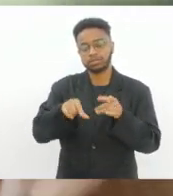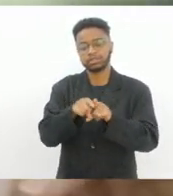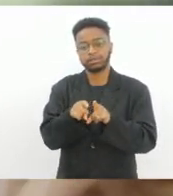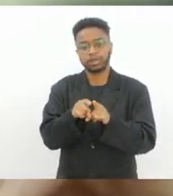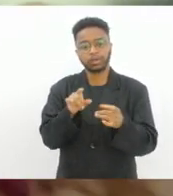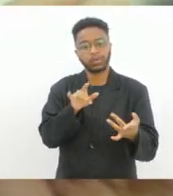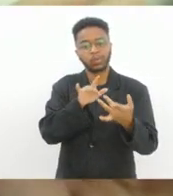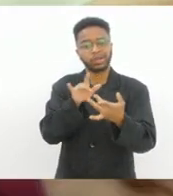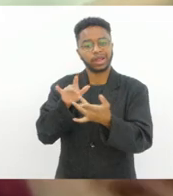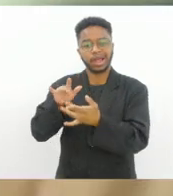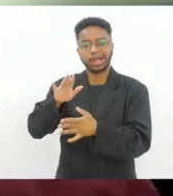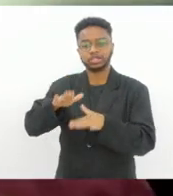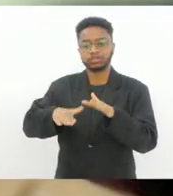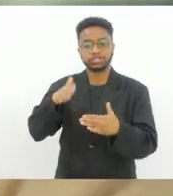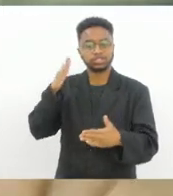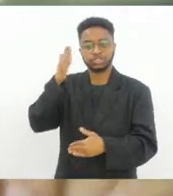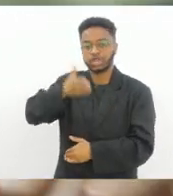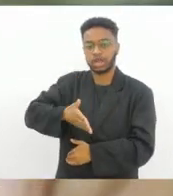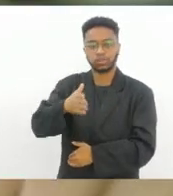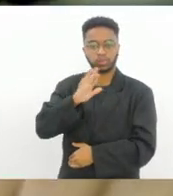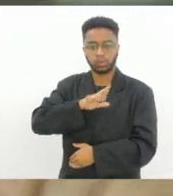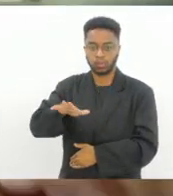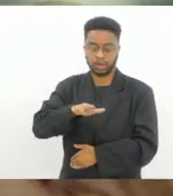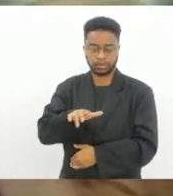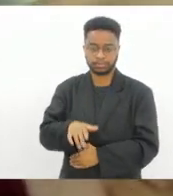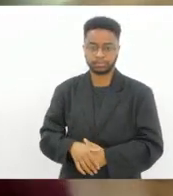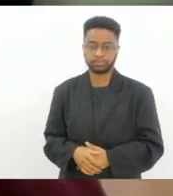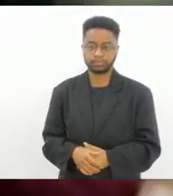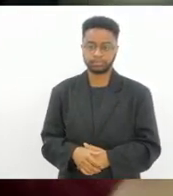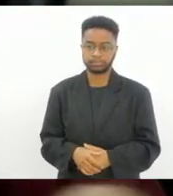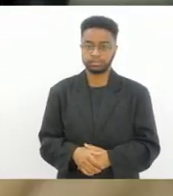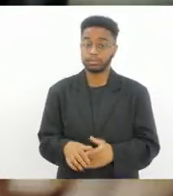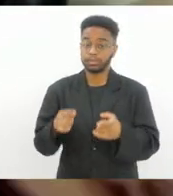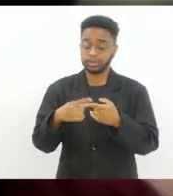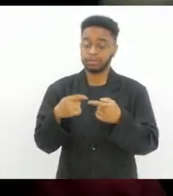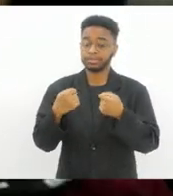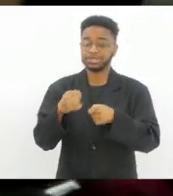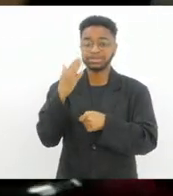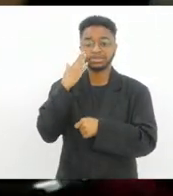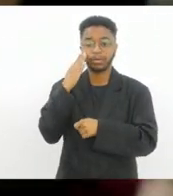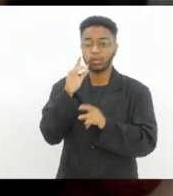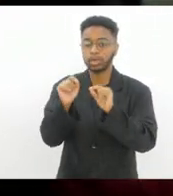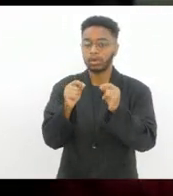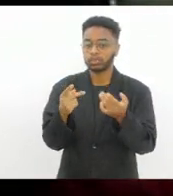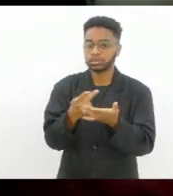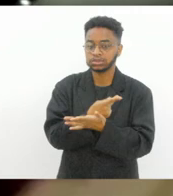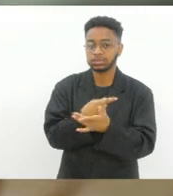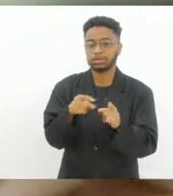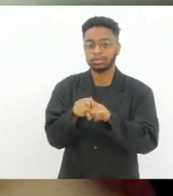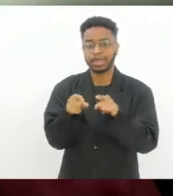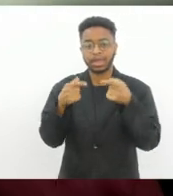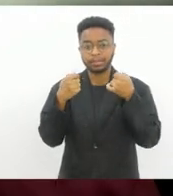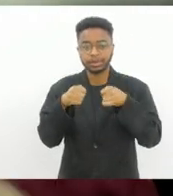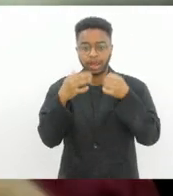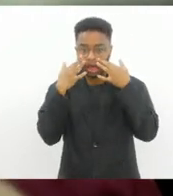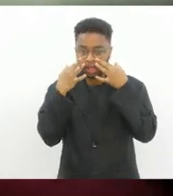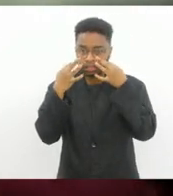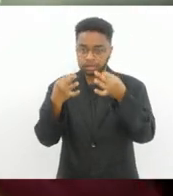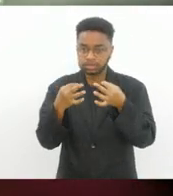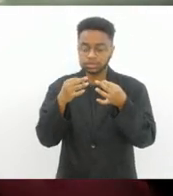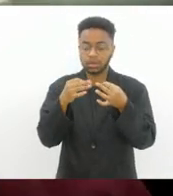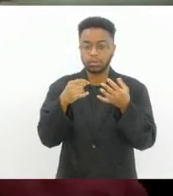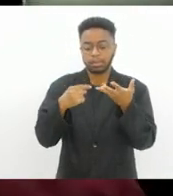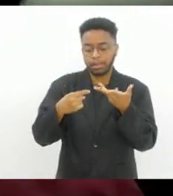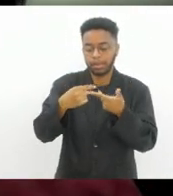abordagem nem sempre direta sobre o caso, para ouvir as vítimas, prestar atenção aos sinais e conseguir encaminhar